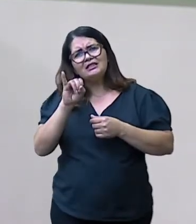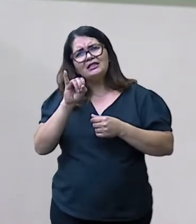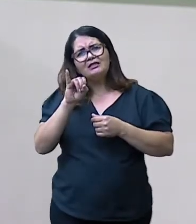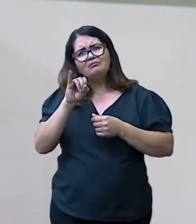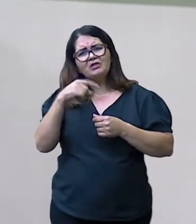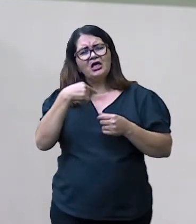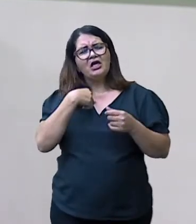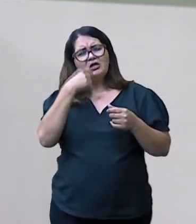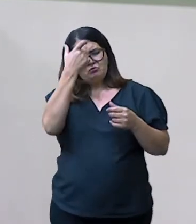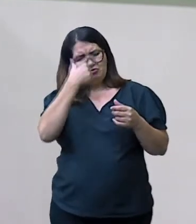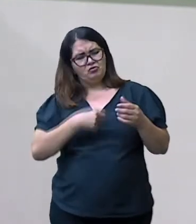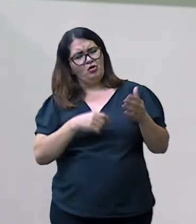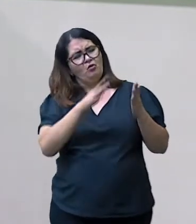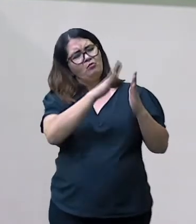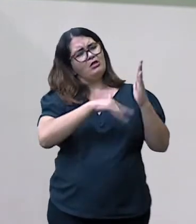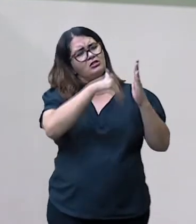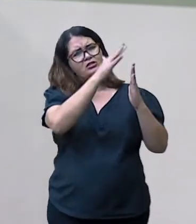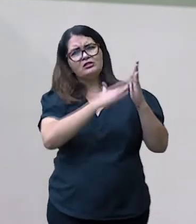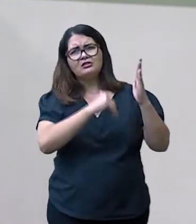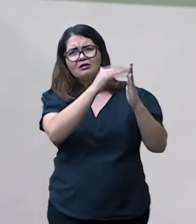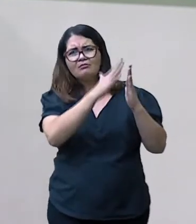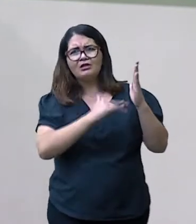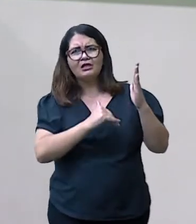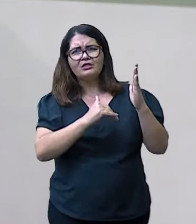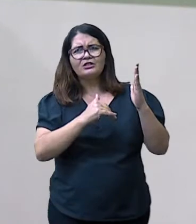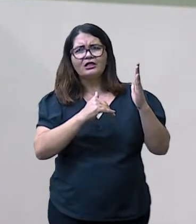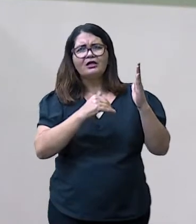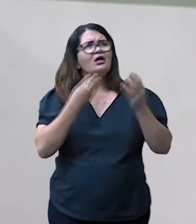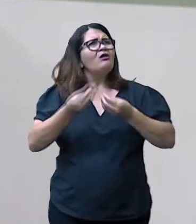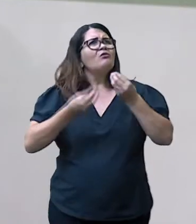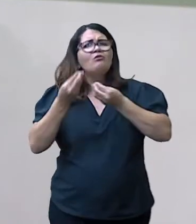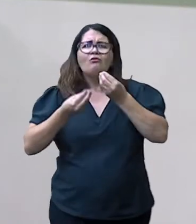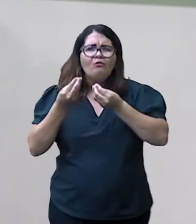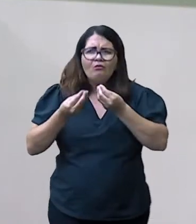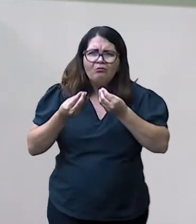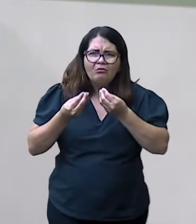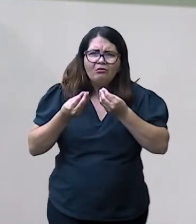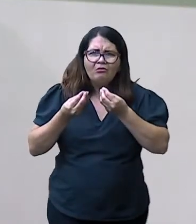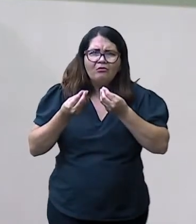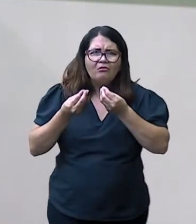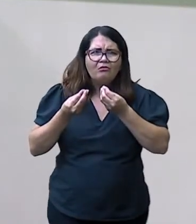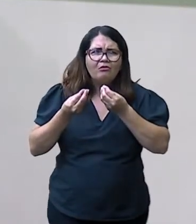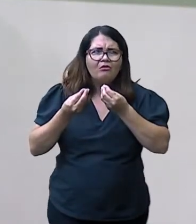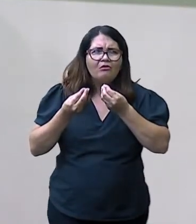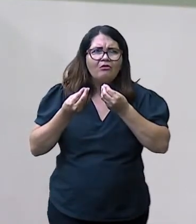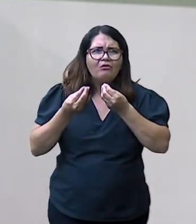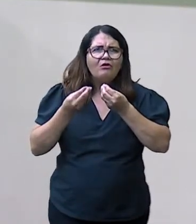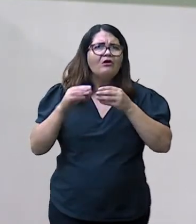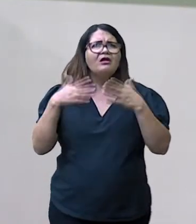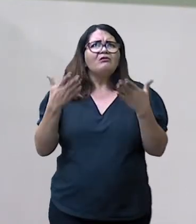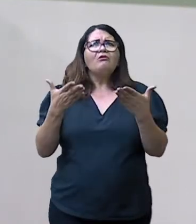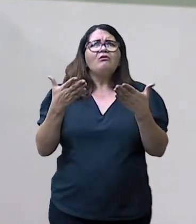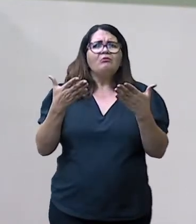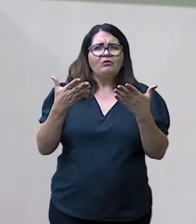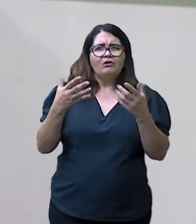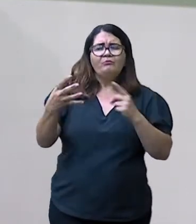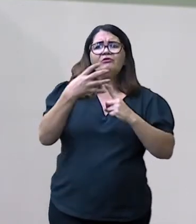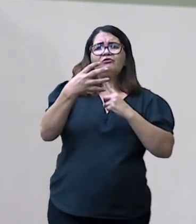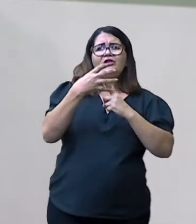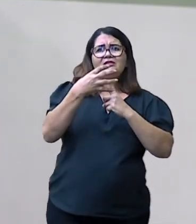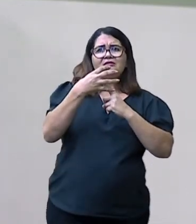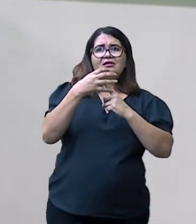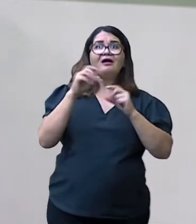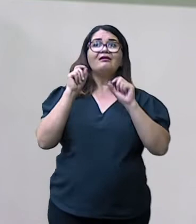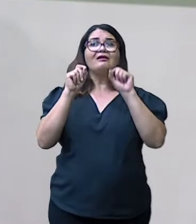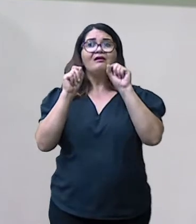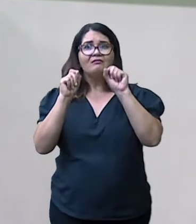isso? Então, quando eu cheguei lá em Santiago de Compostela, que foi o primeiro lugar que eu desci, eu aluguei